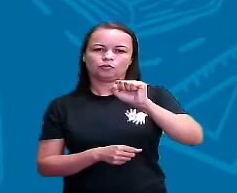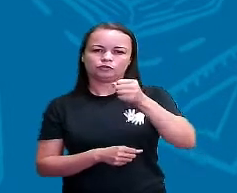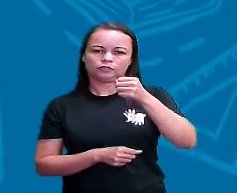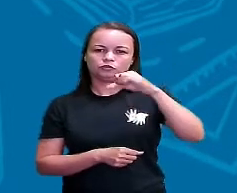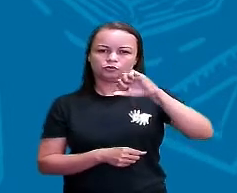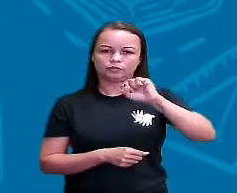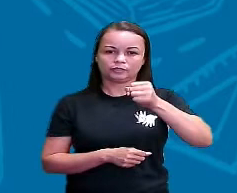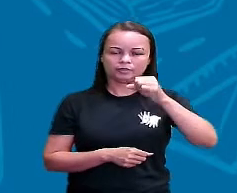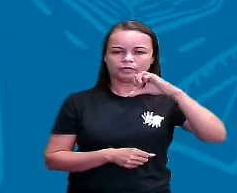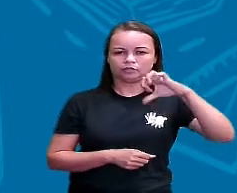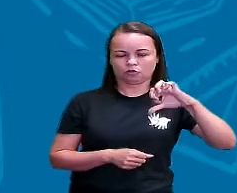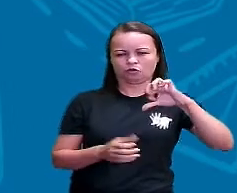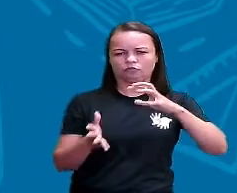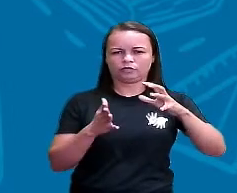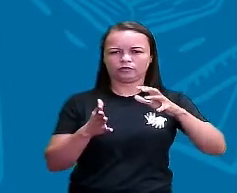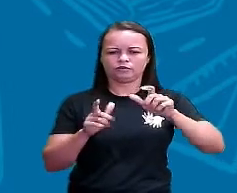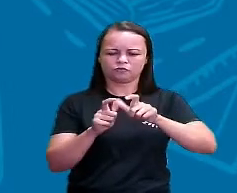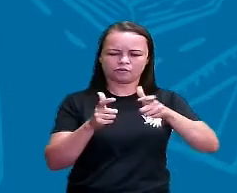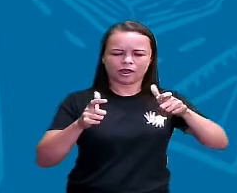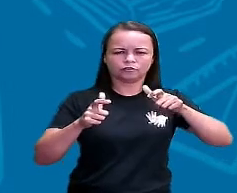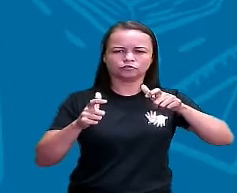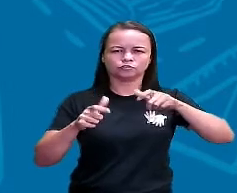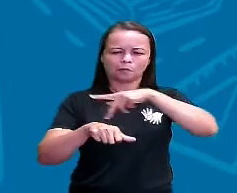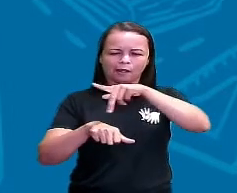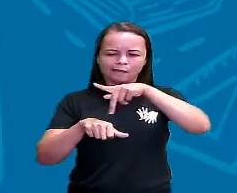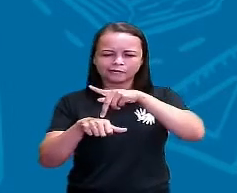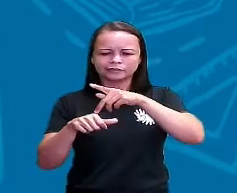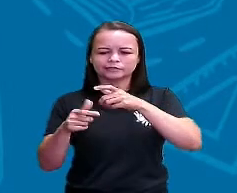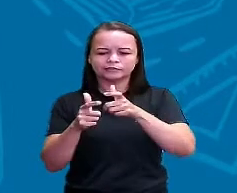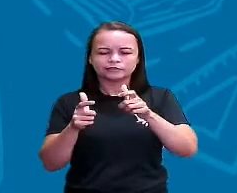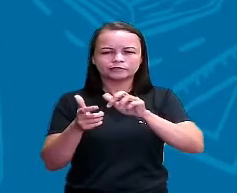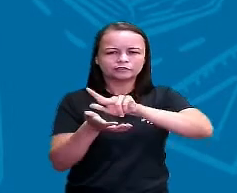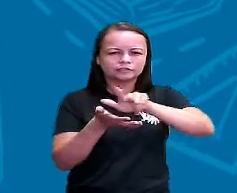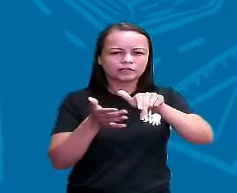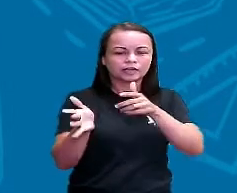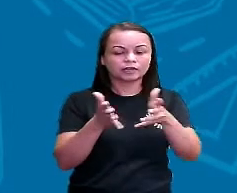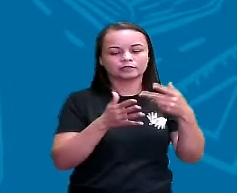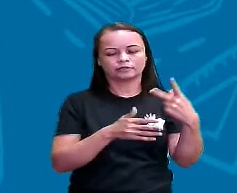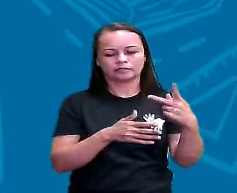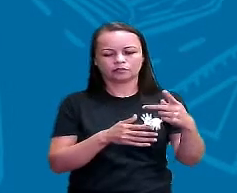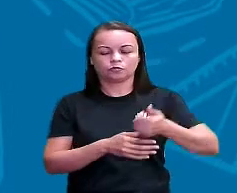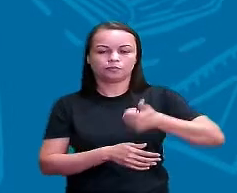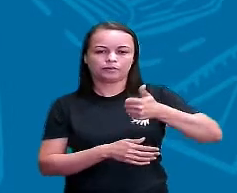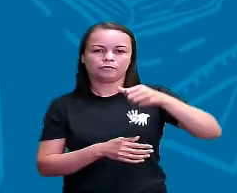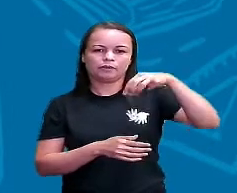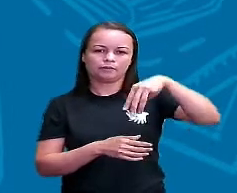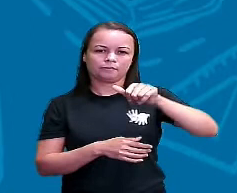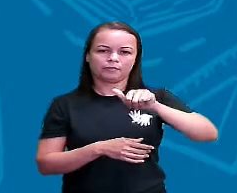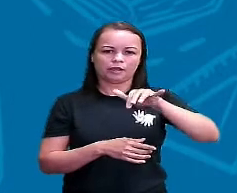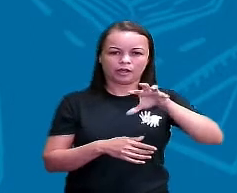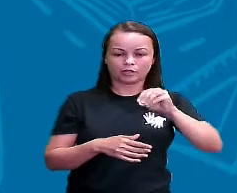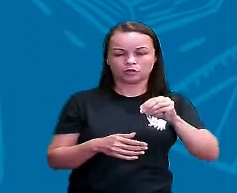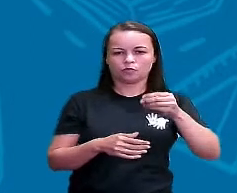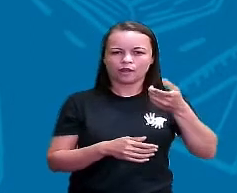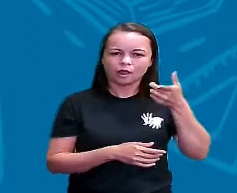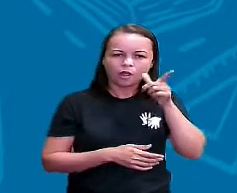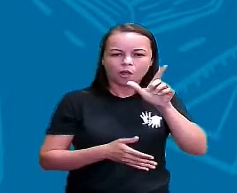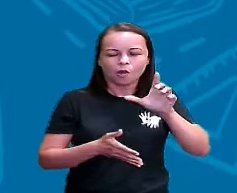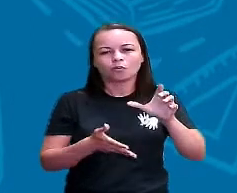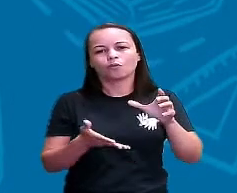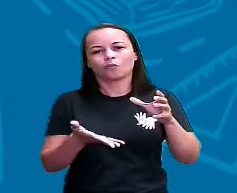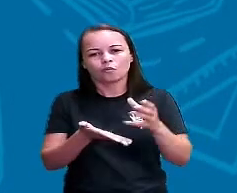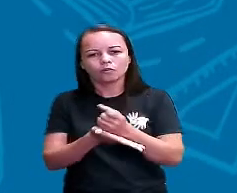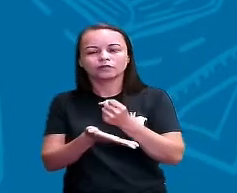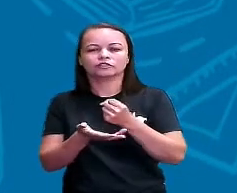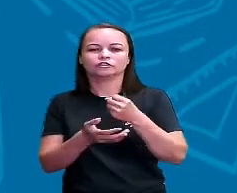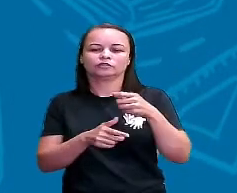1889, na maioria dos países, o 1º de maio é a data escolhida para comemorar as conquistas dos